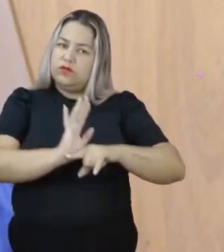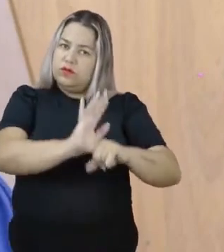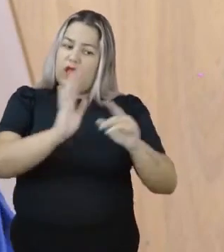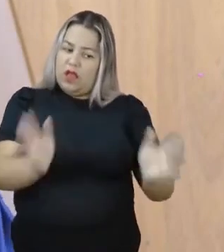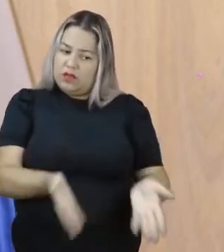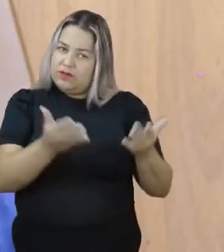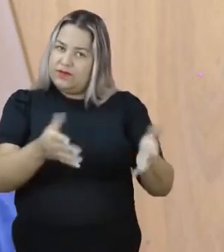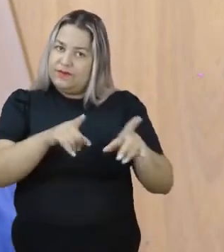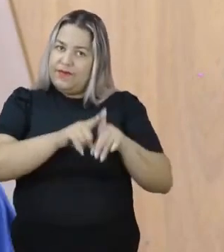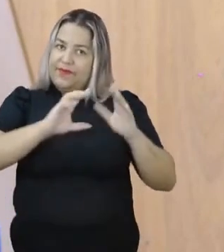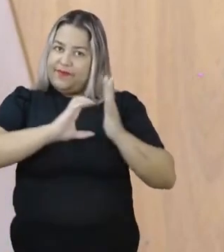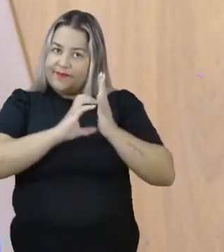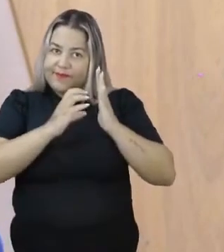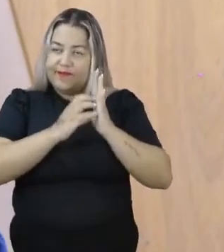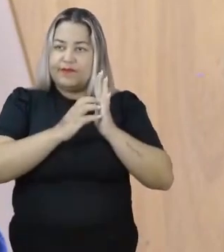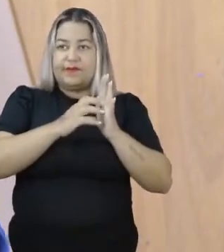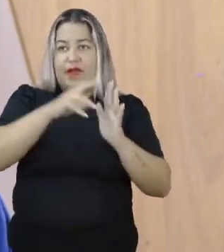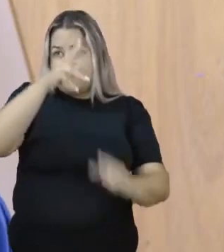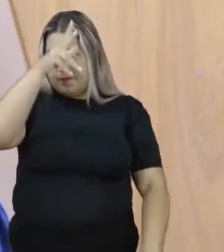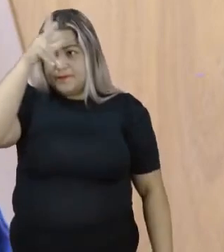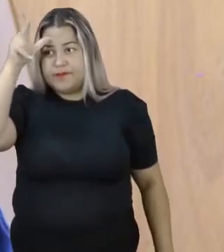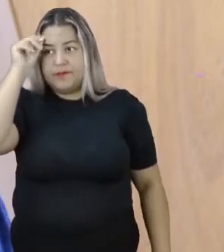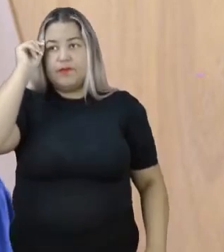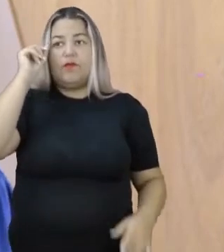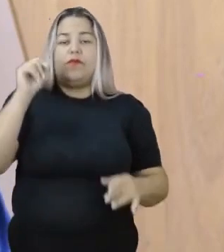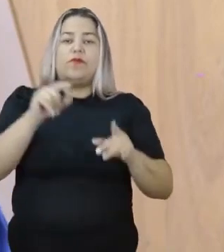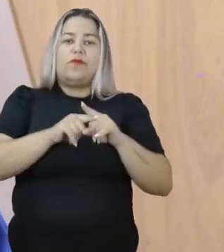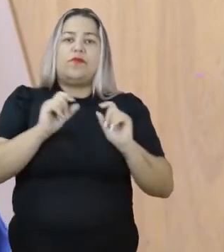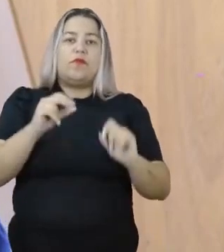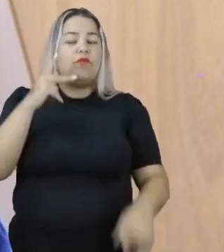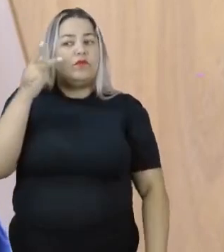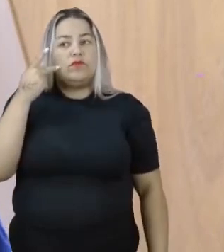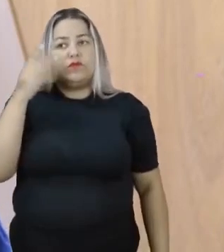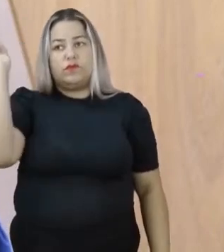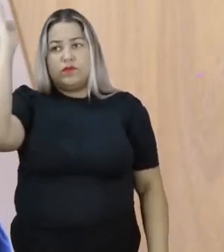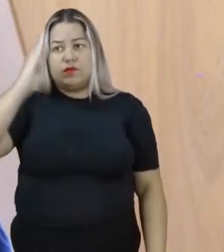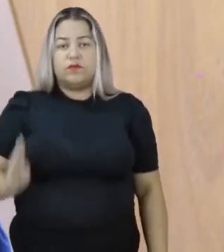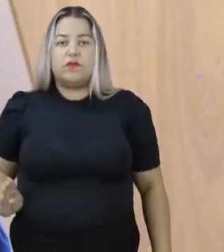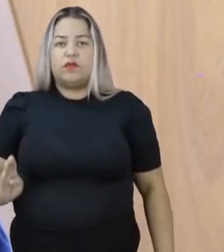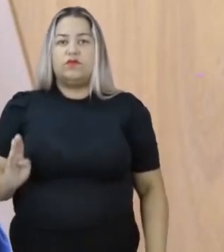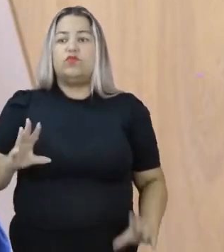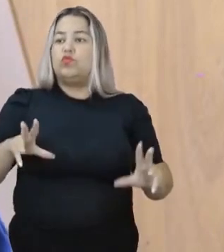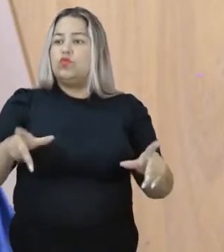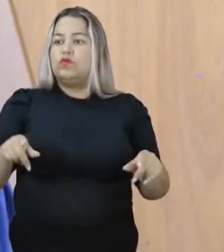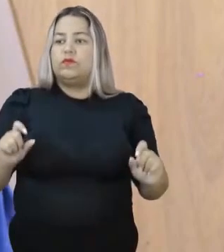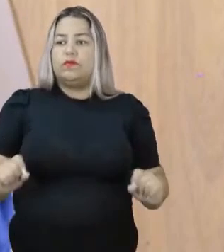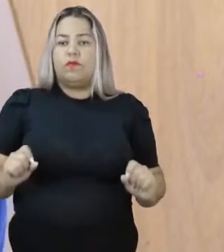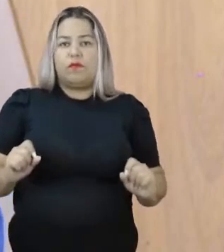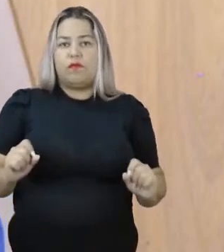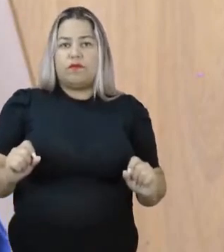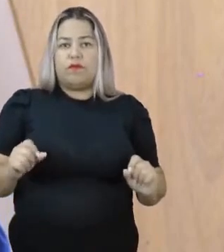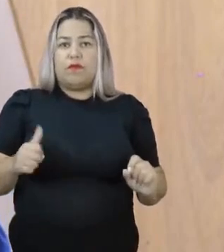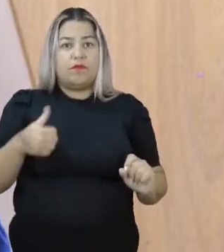esses candidatos, pré-candidatos a prefeitos e candidatos a vereadores no Brasil inteiro. Então, basicamente são 3